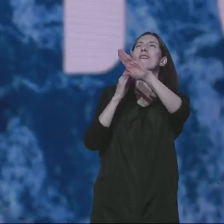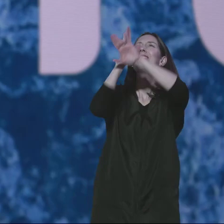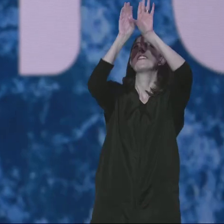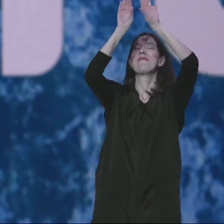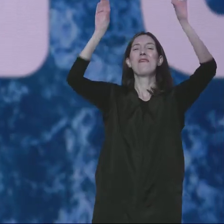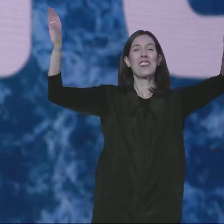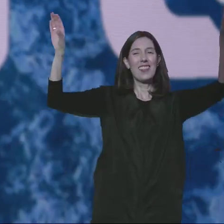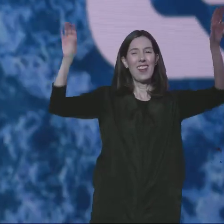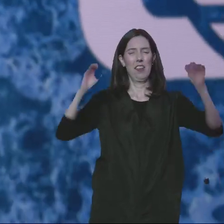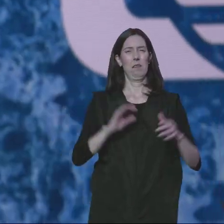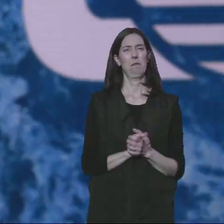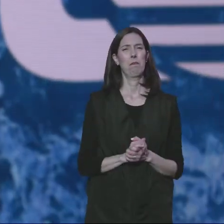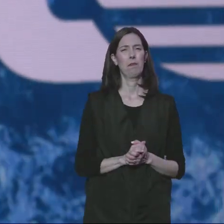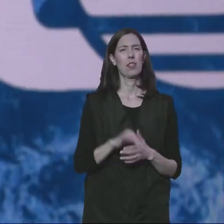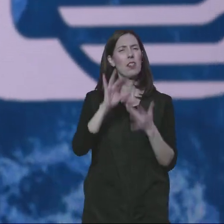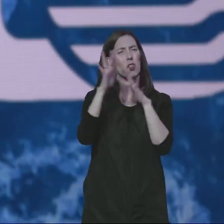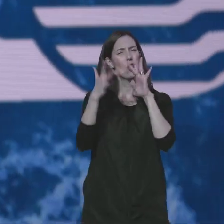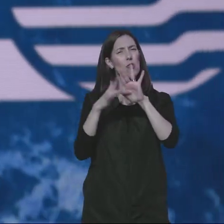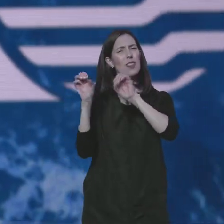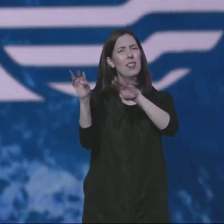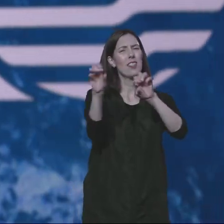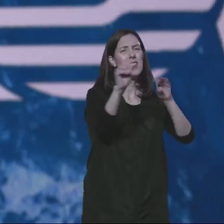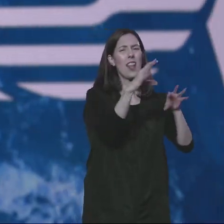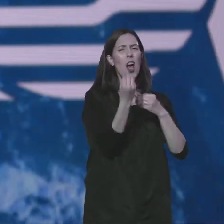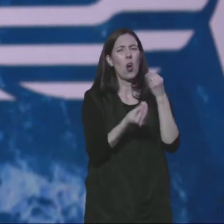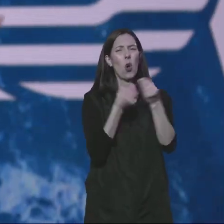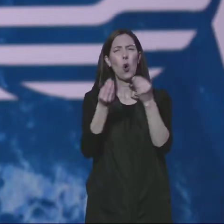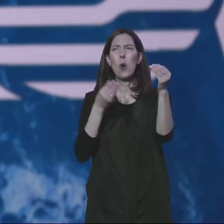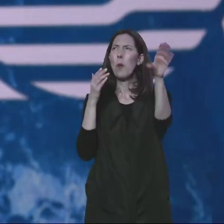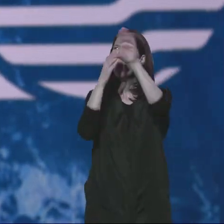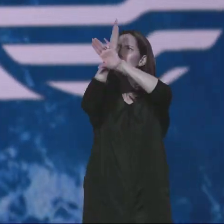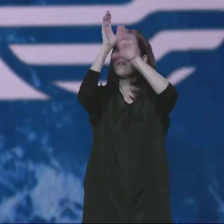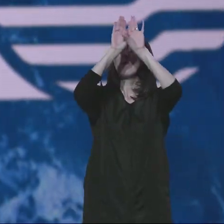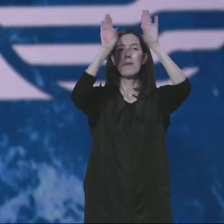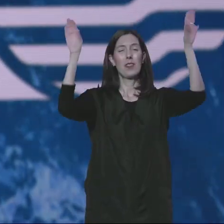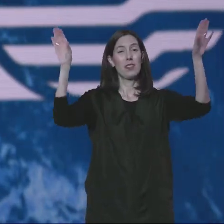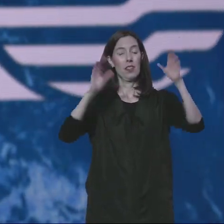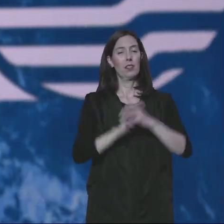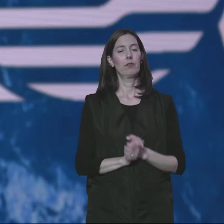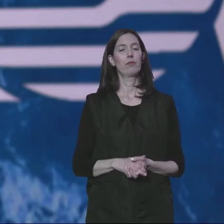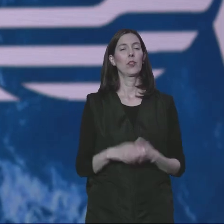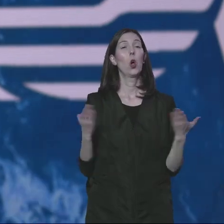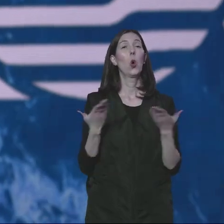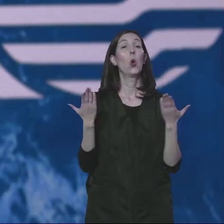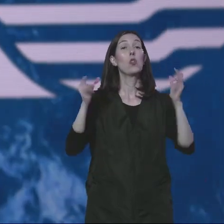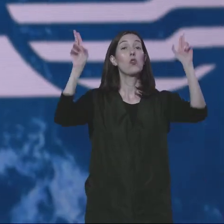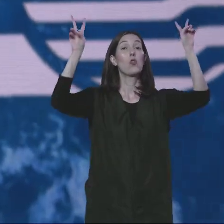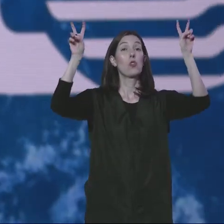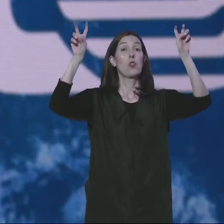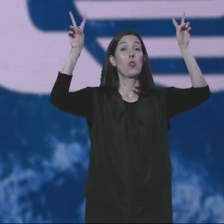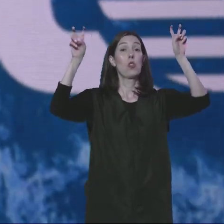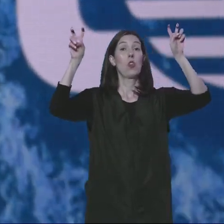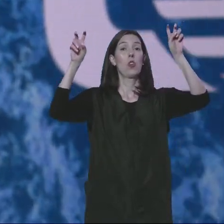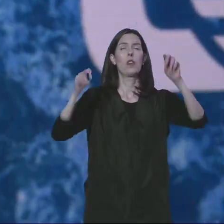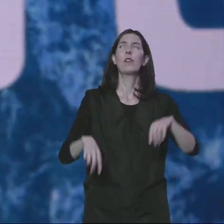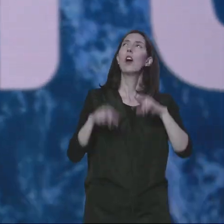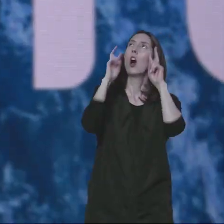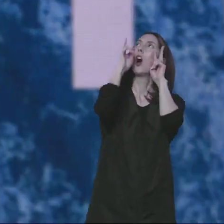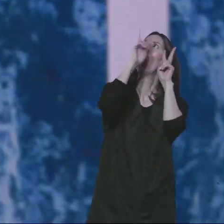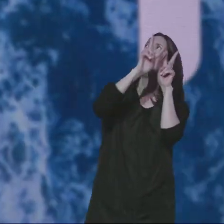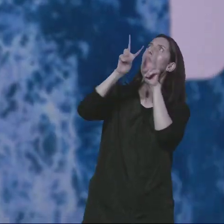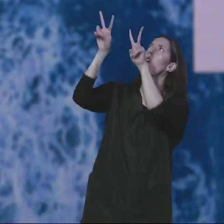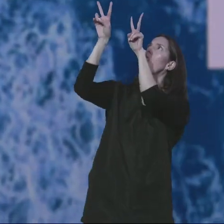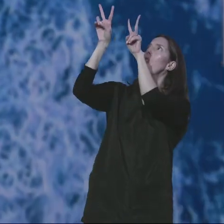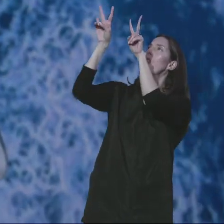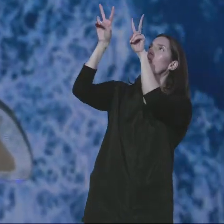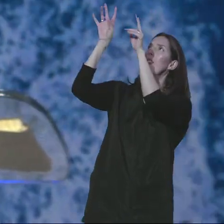a como chegar lá. E pensando nisso, o título da mensagem de hoje é Olharei para Ti. Repete